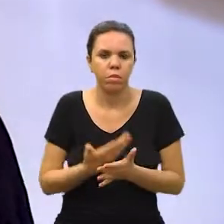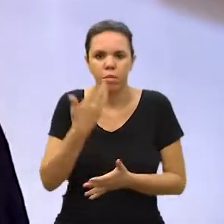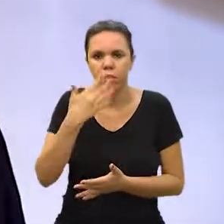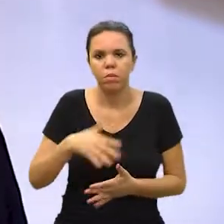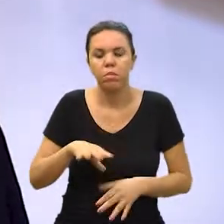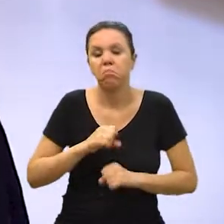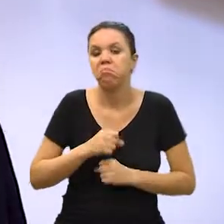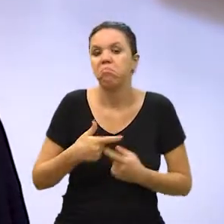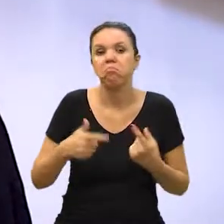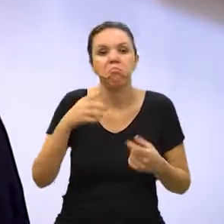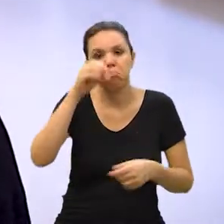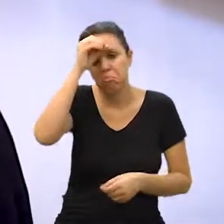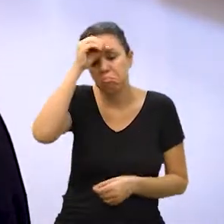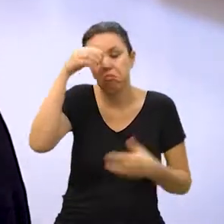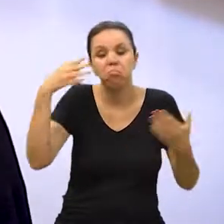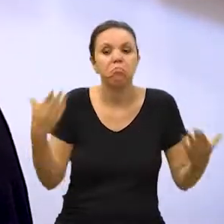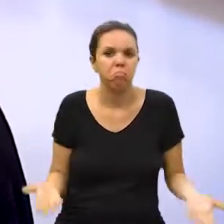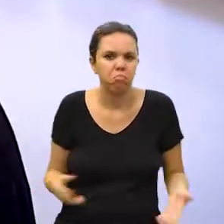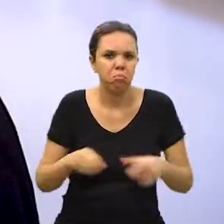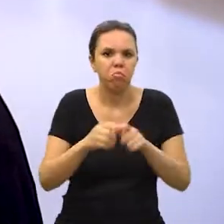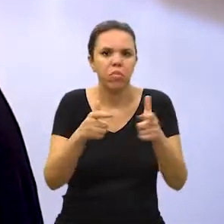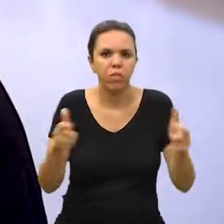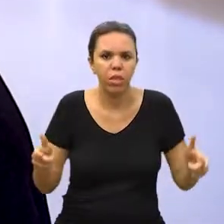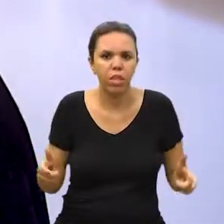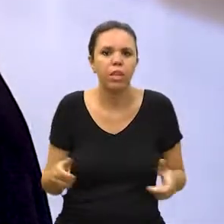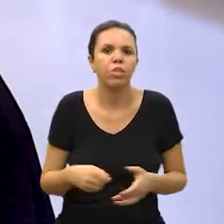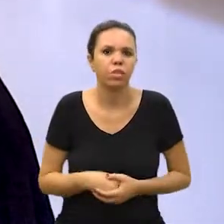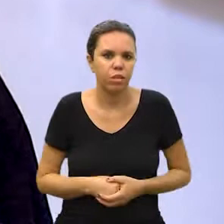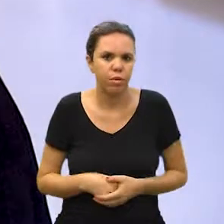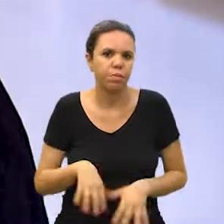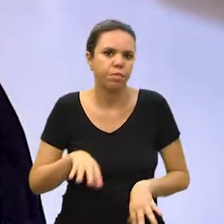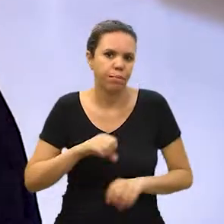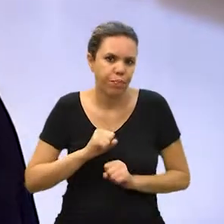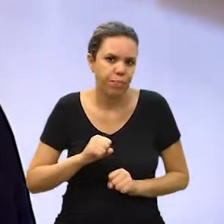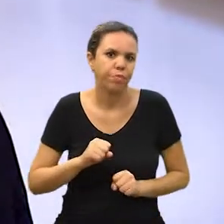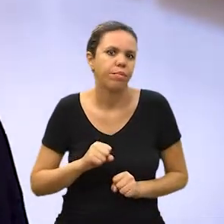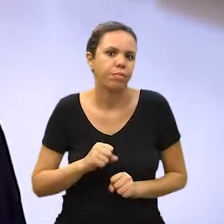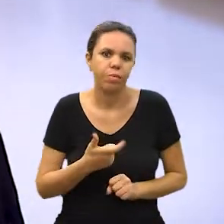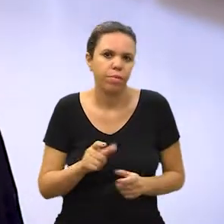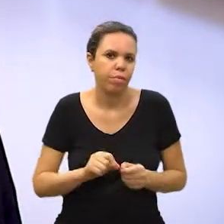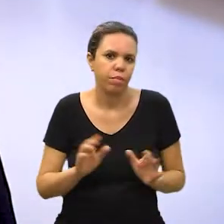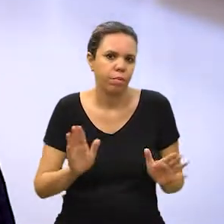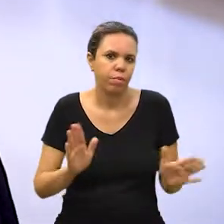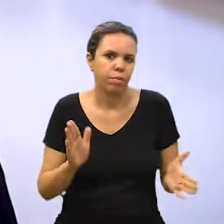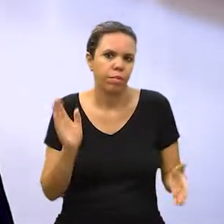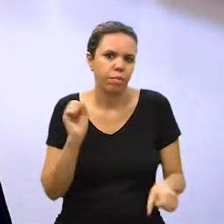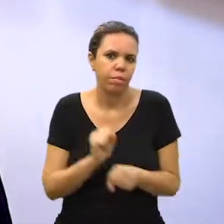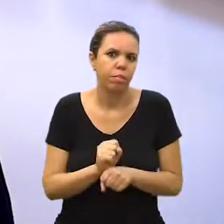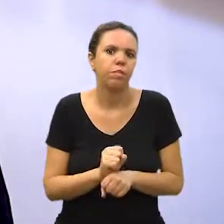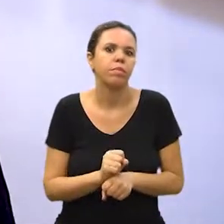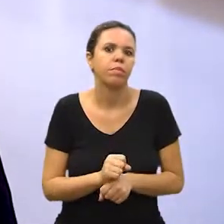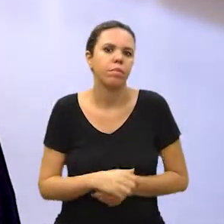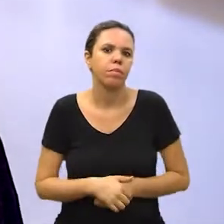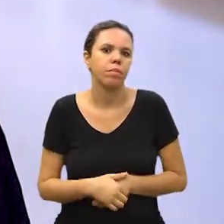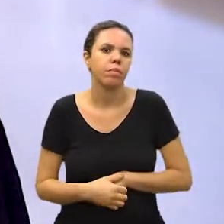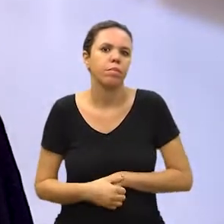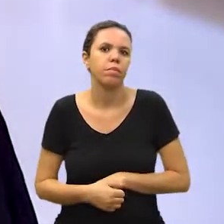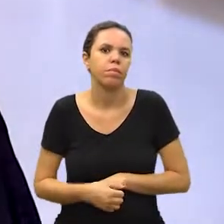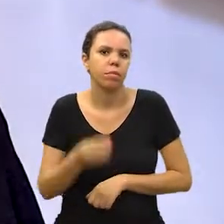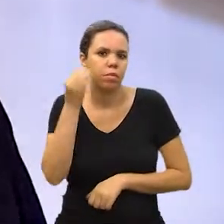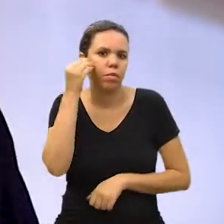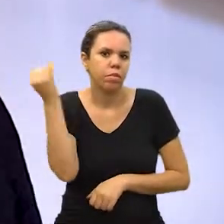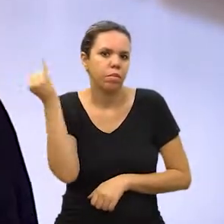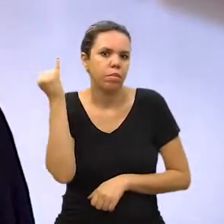uma sala de aula as crianças contaminadas sem ninguém saber e ali vai aumentar né a contaminação se a gente se não for interrompido de alguma